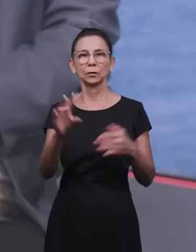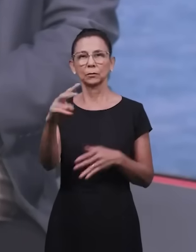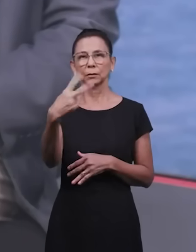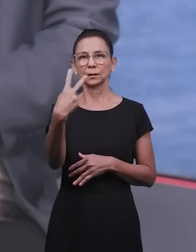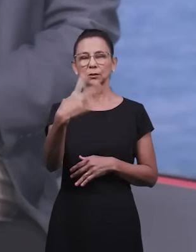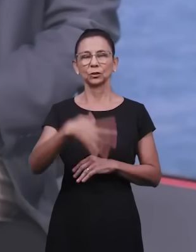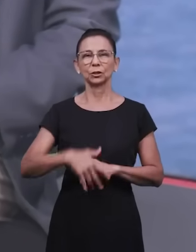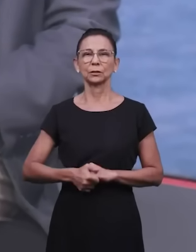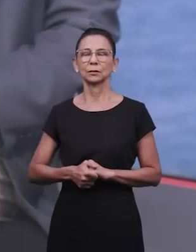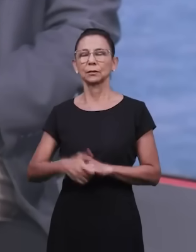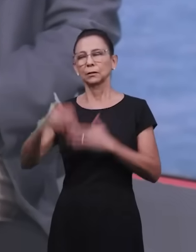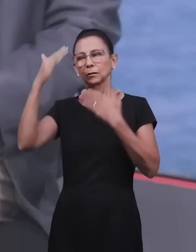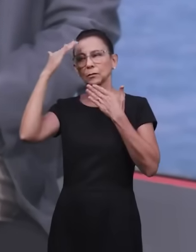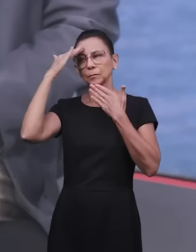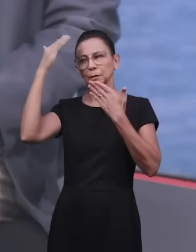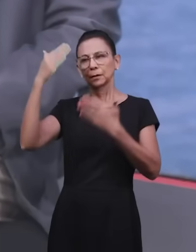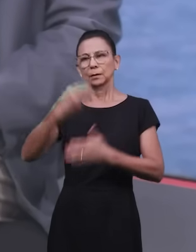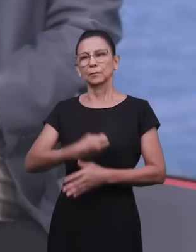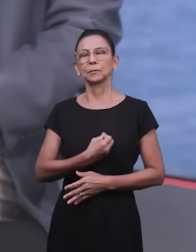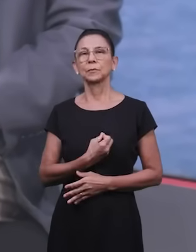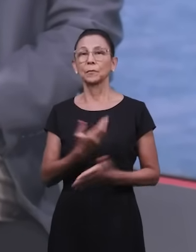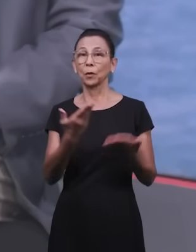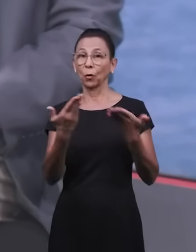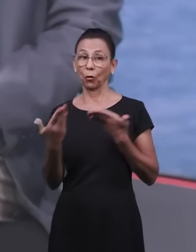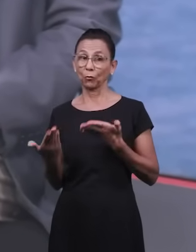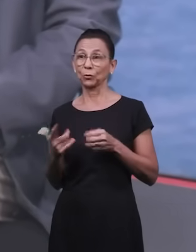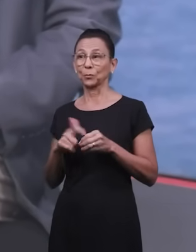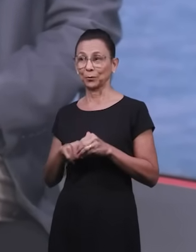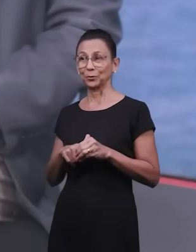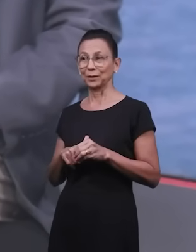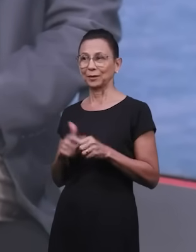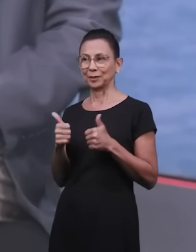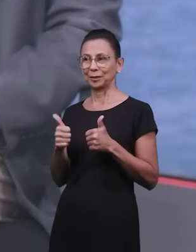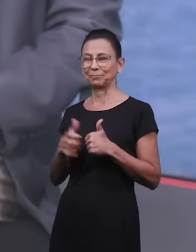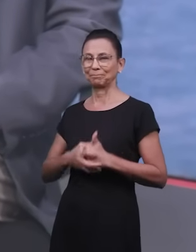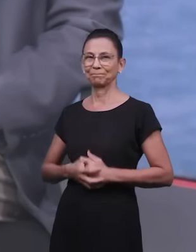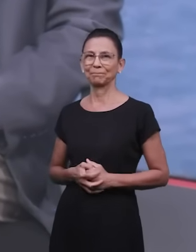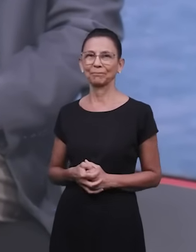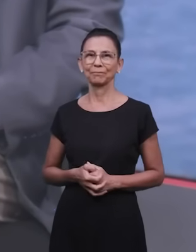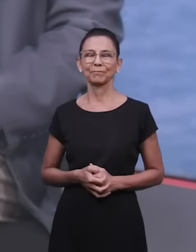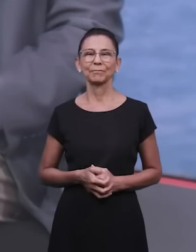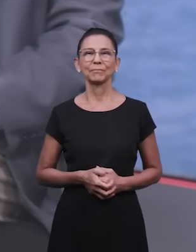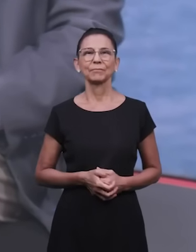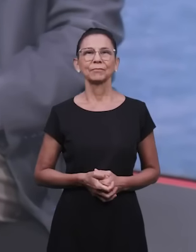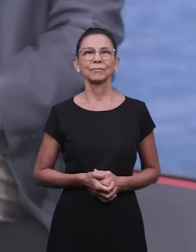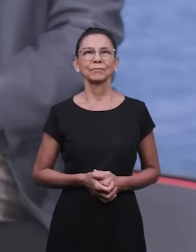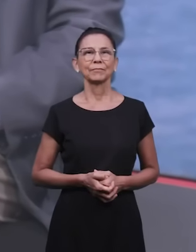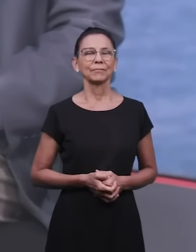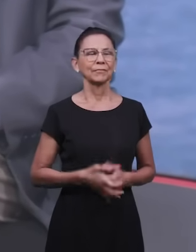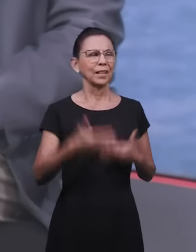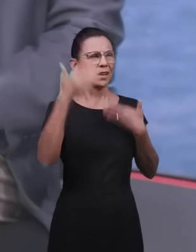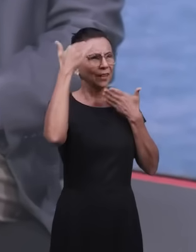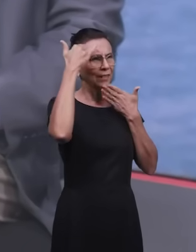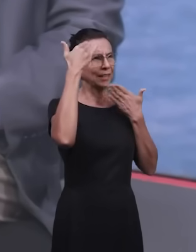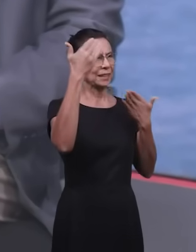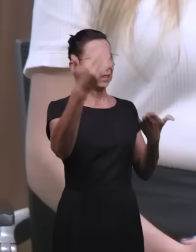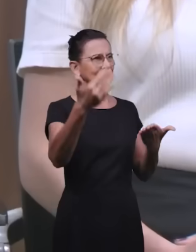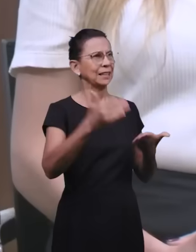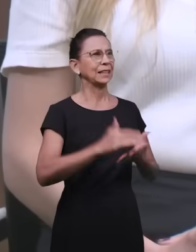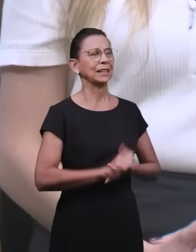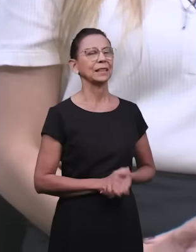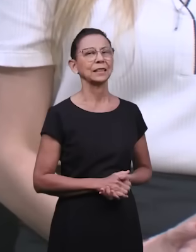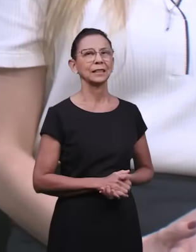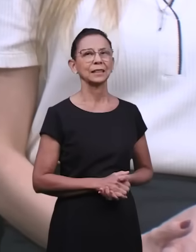Muito obrigado pela sua presença aqui. Já fica o convite para em outra oportunidade estar conosco aqui. Eu que agradeço, foi muito bom